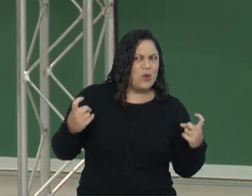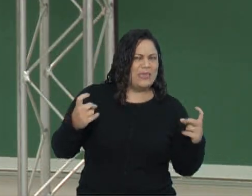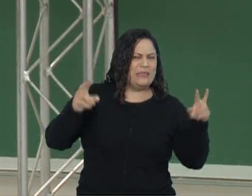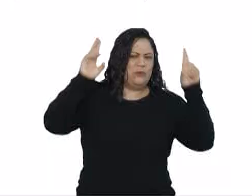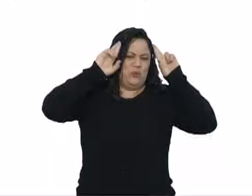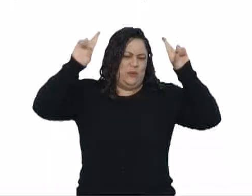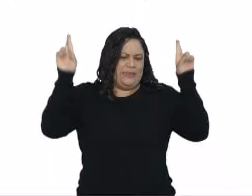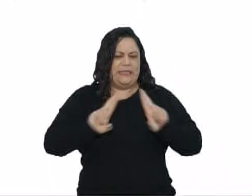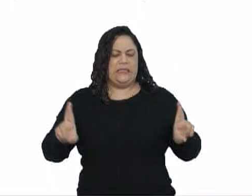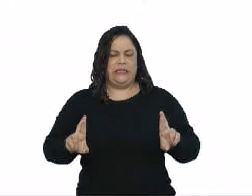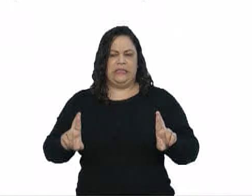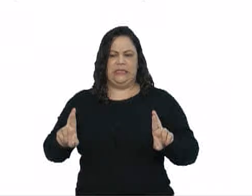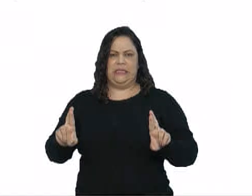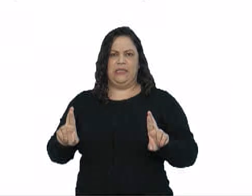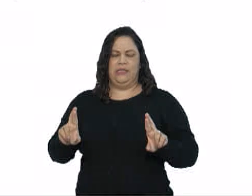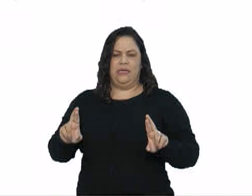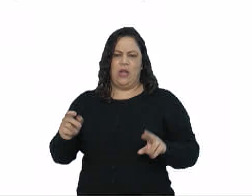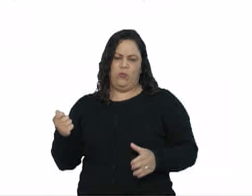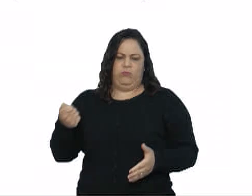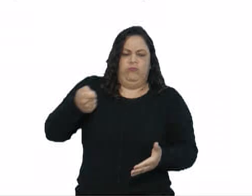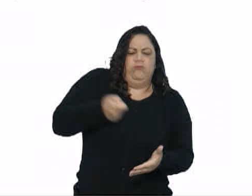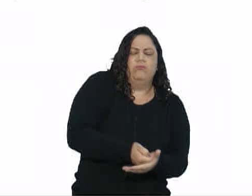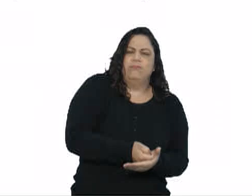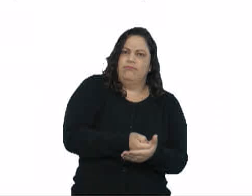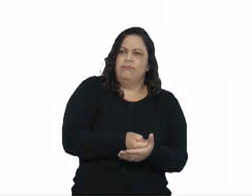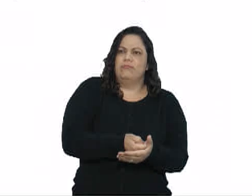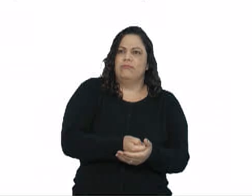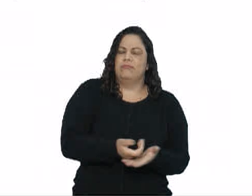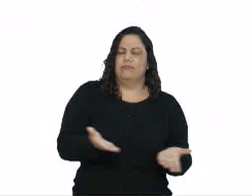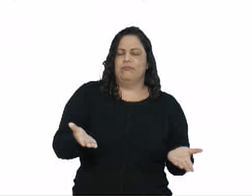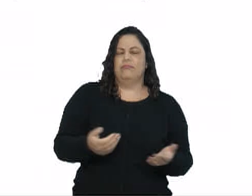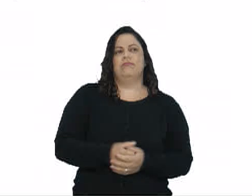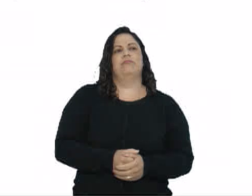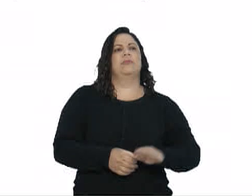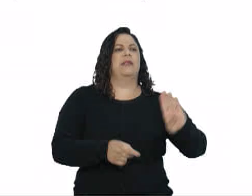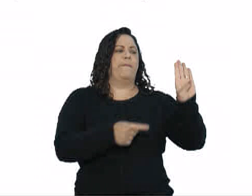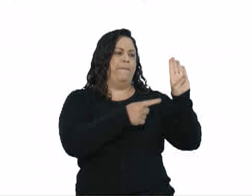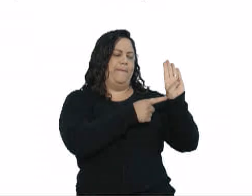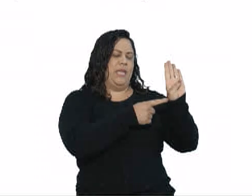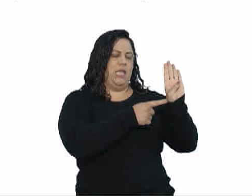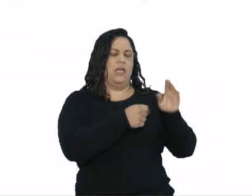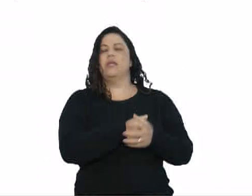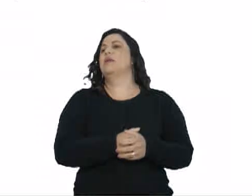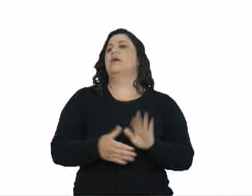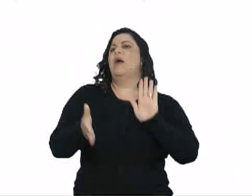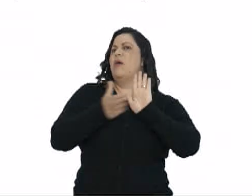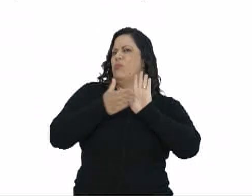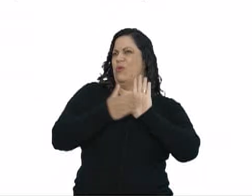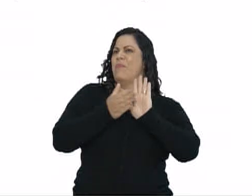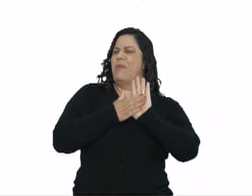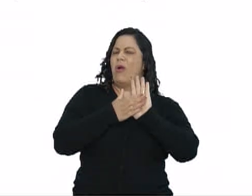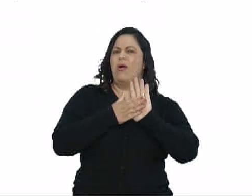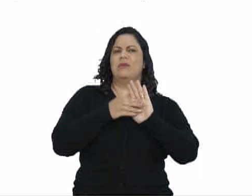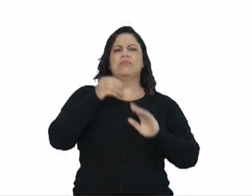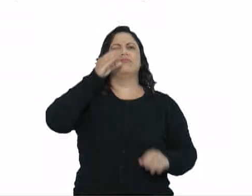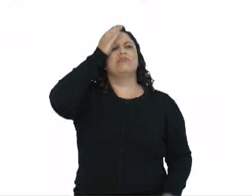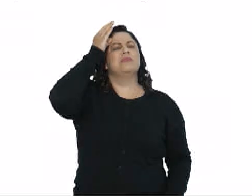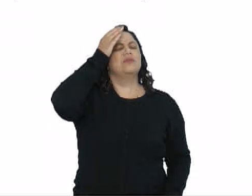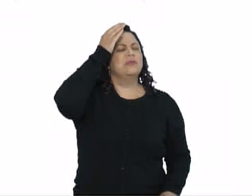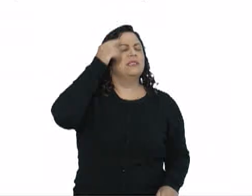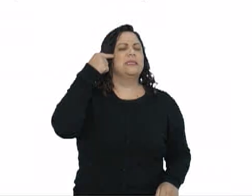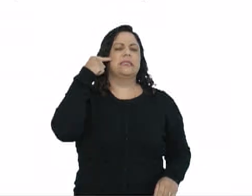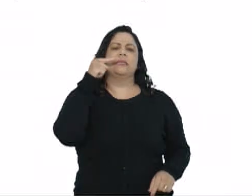hein? B, pelas propostas de conscientização da população acerca de seus